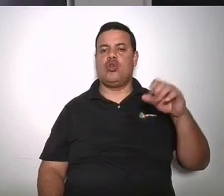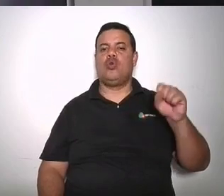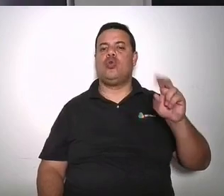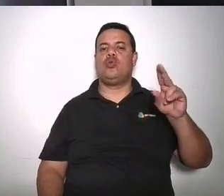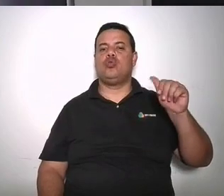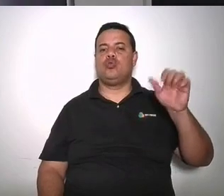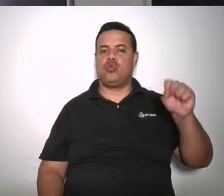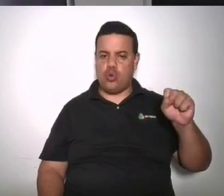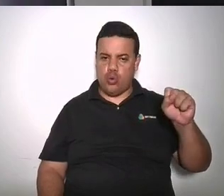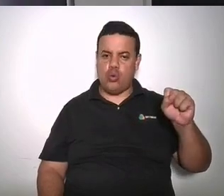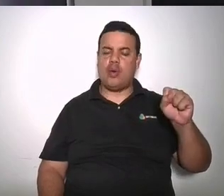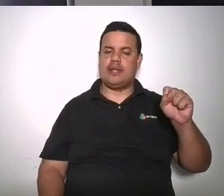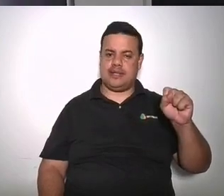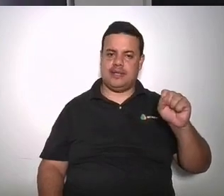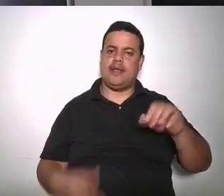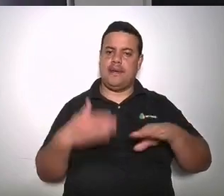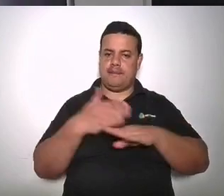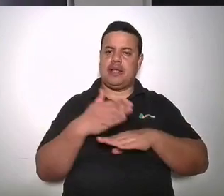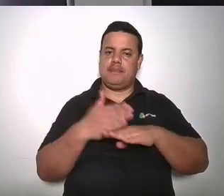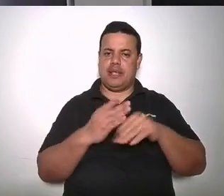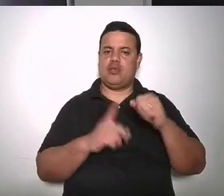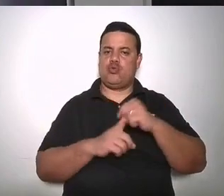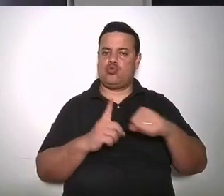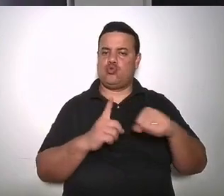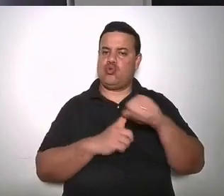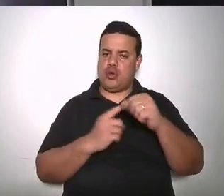e assim por diante. Então,